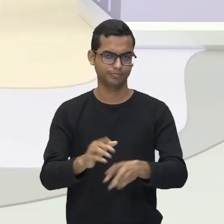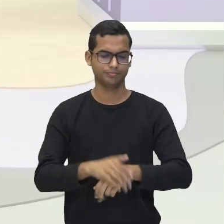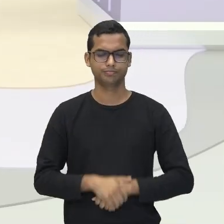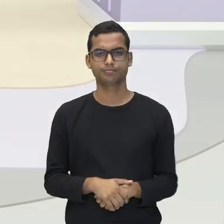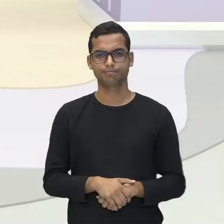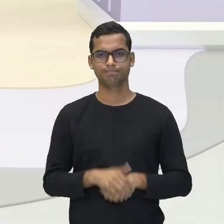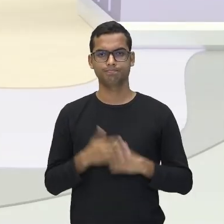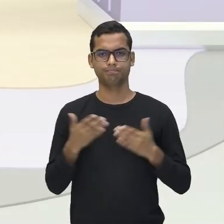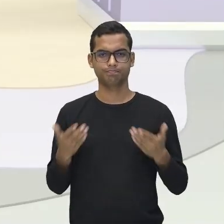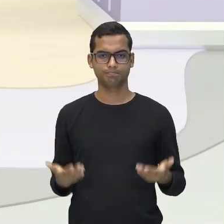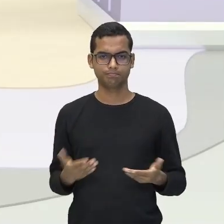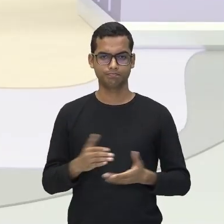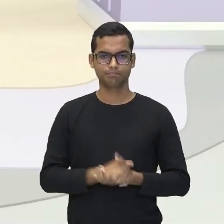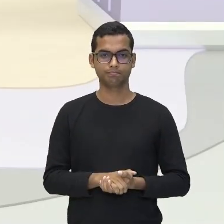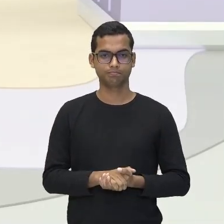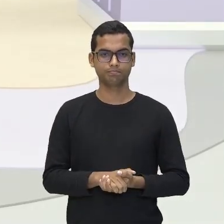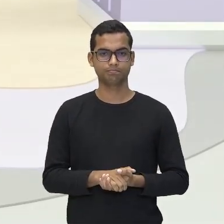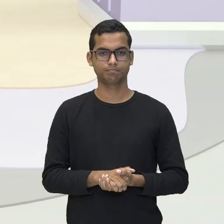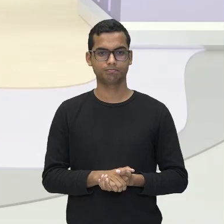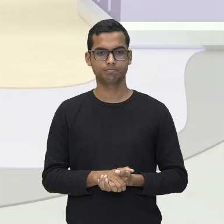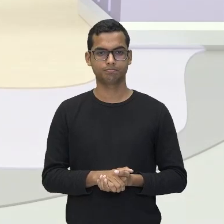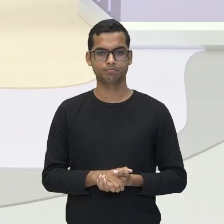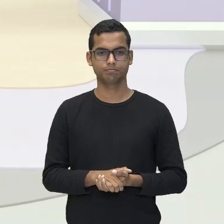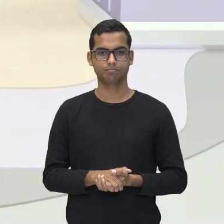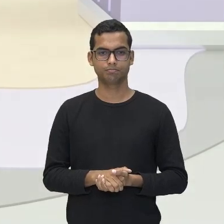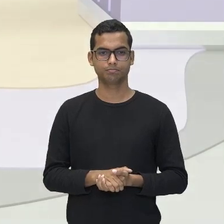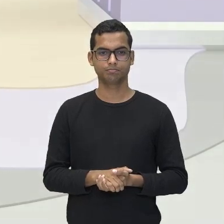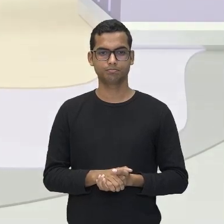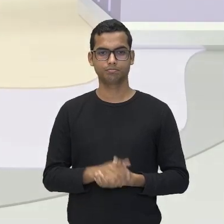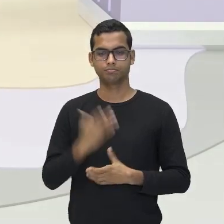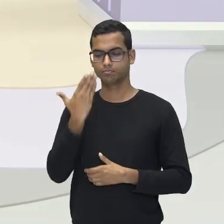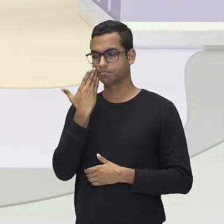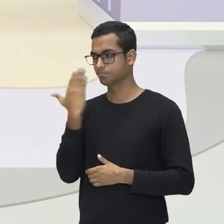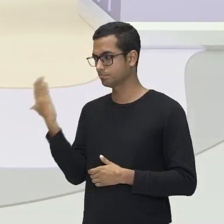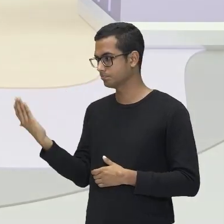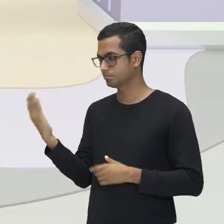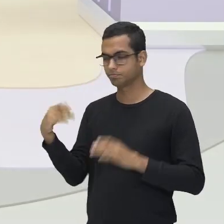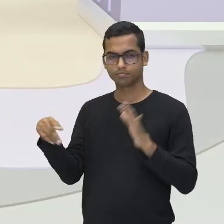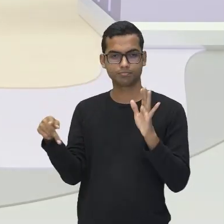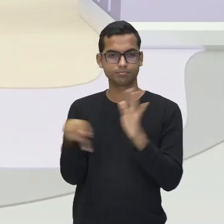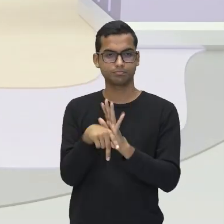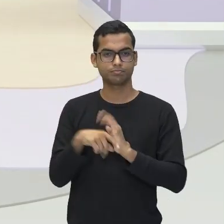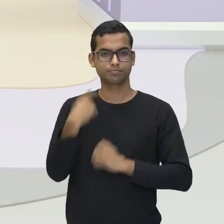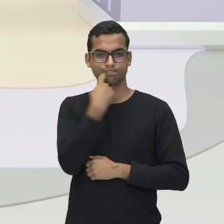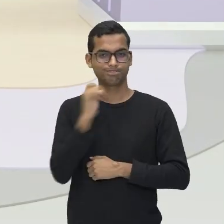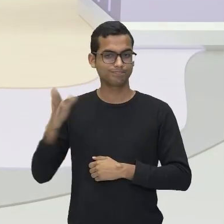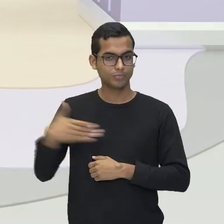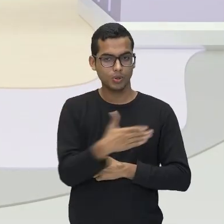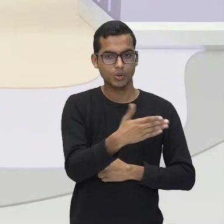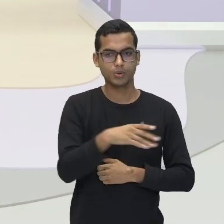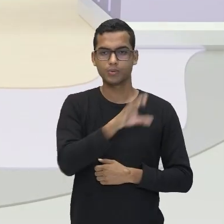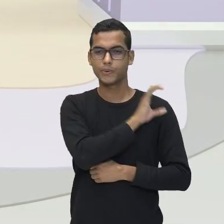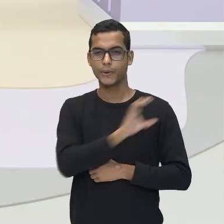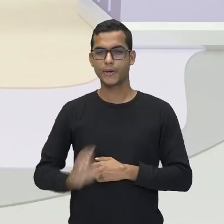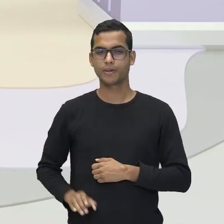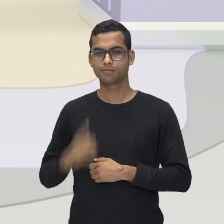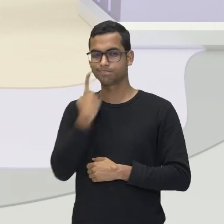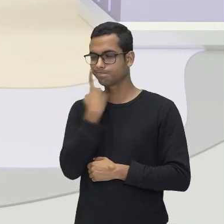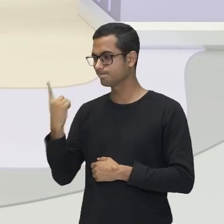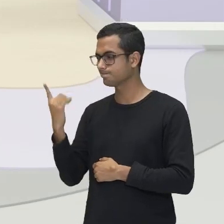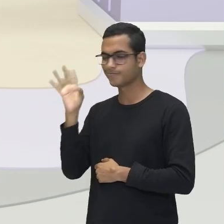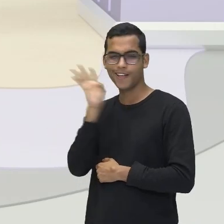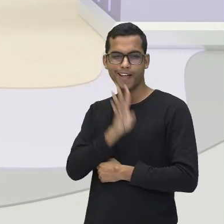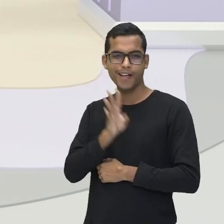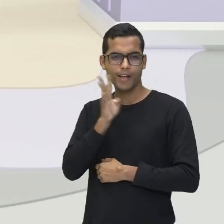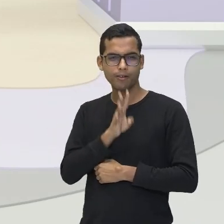Vamos aqui agora receber a visita do peixe cristão. Olha que legal. Temos aqui ao